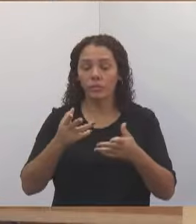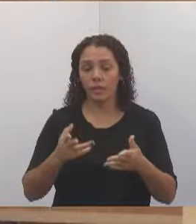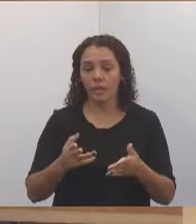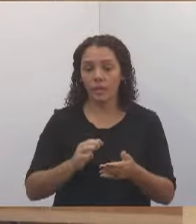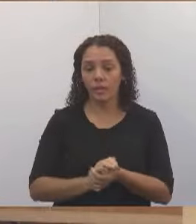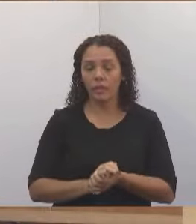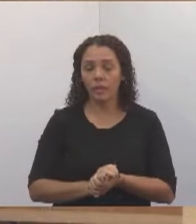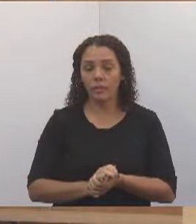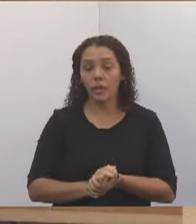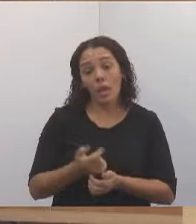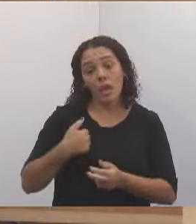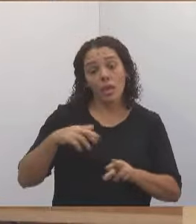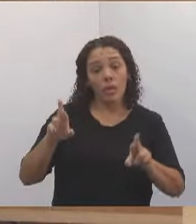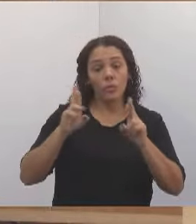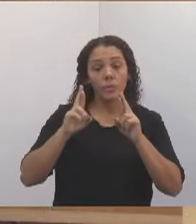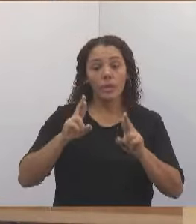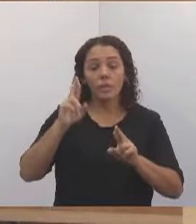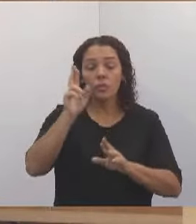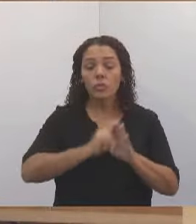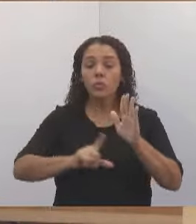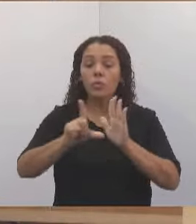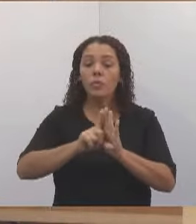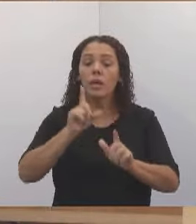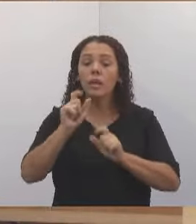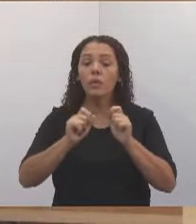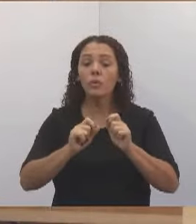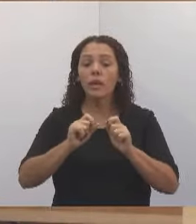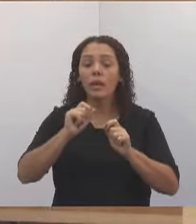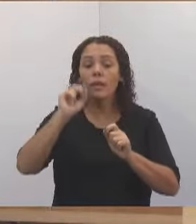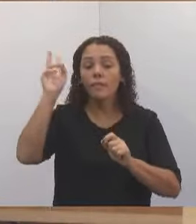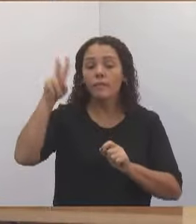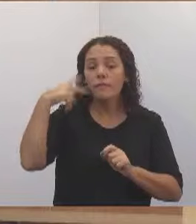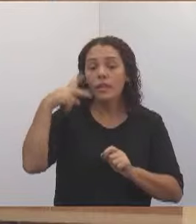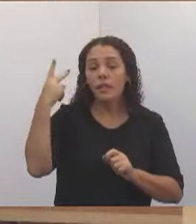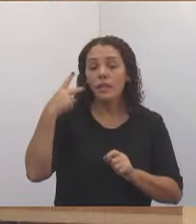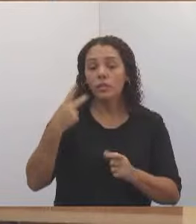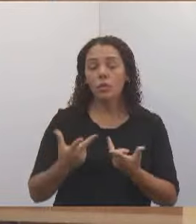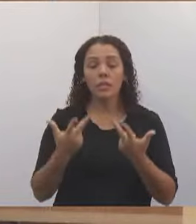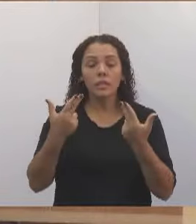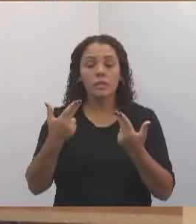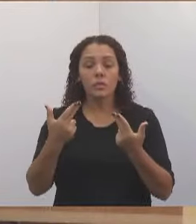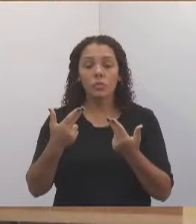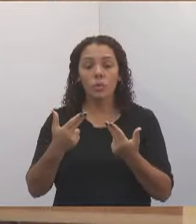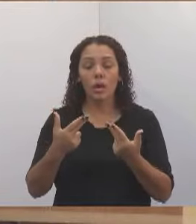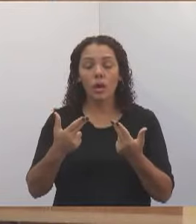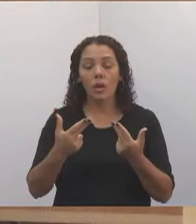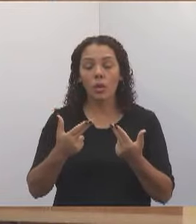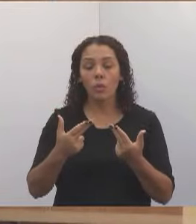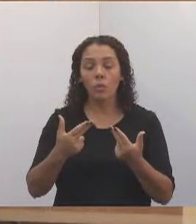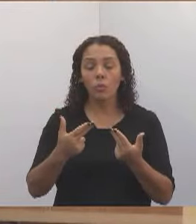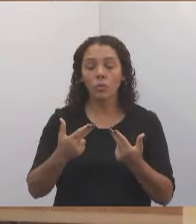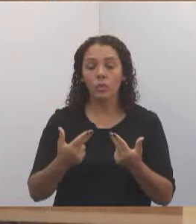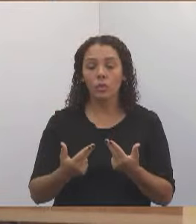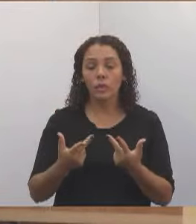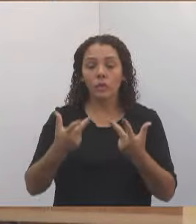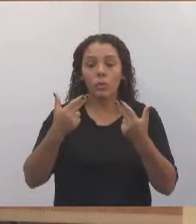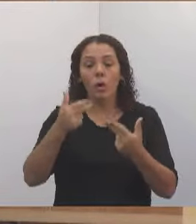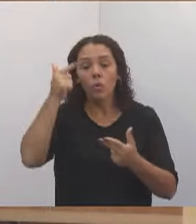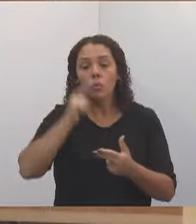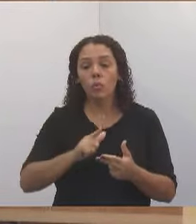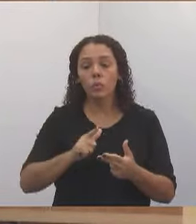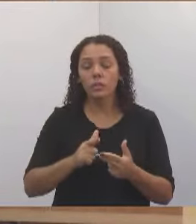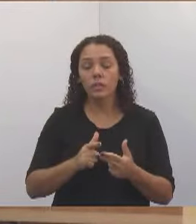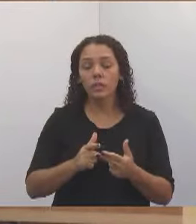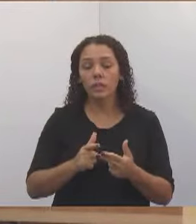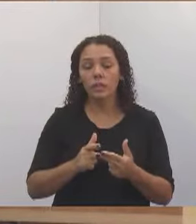mesmas condições de disputar uma eleição, todos os prefeitos tivessem as mesmas condições de disputar a eleição, mas infelizmente não